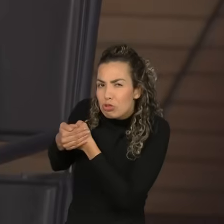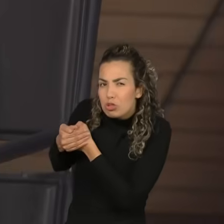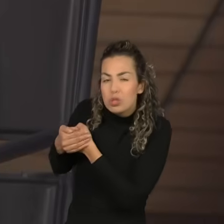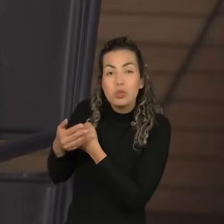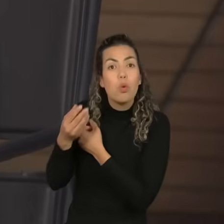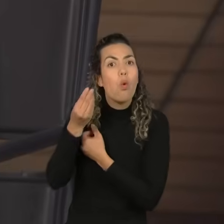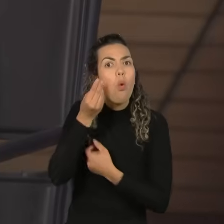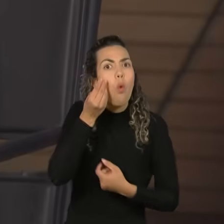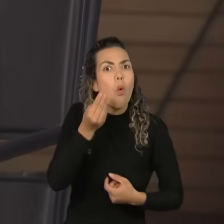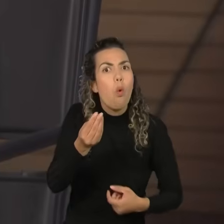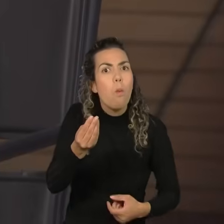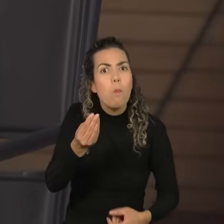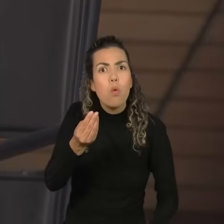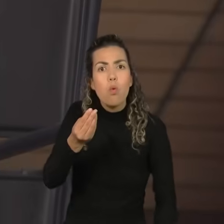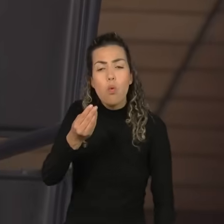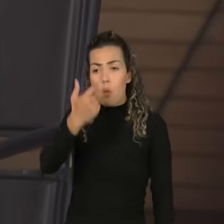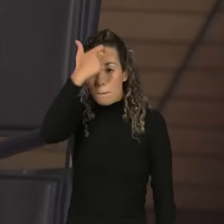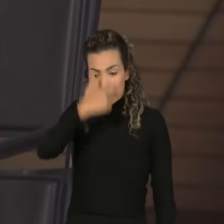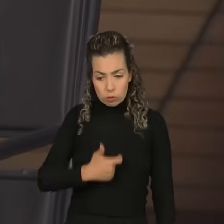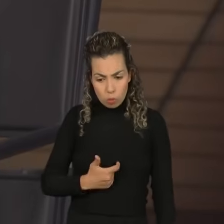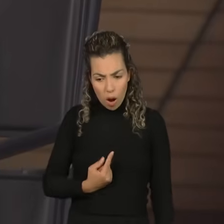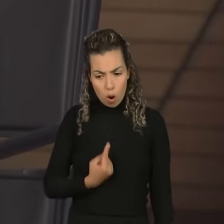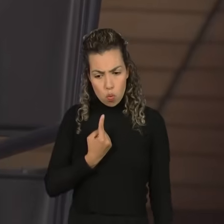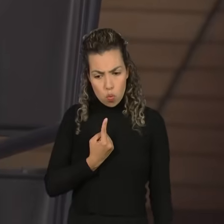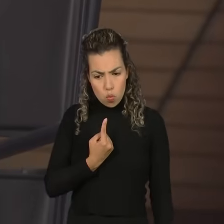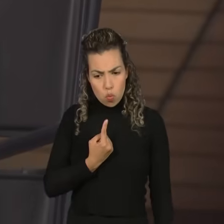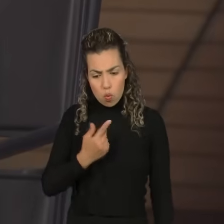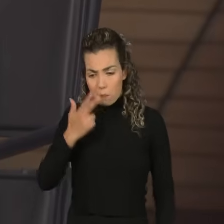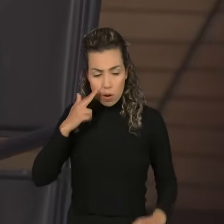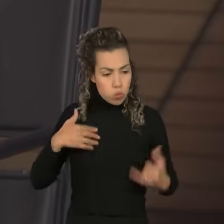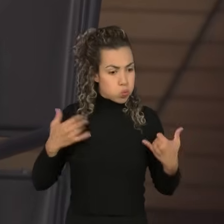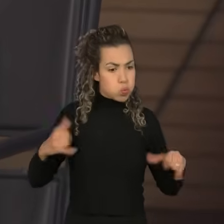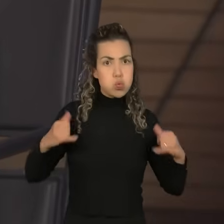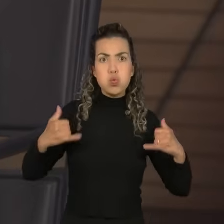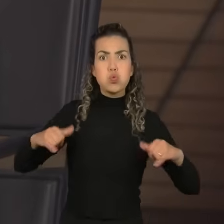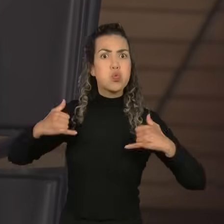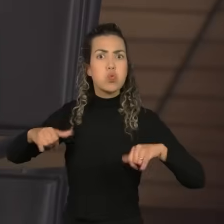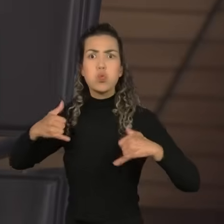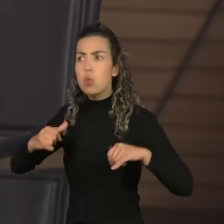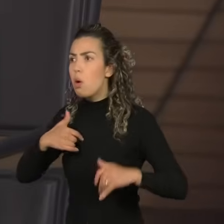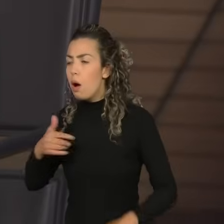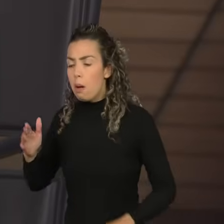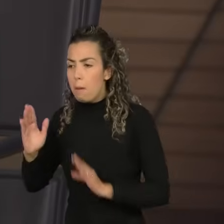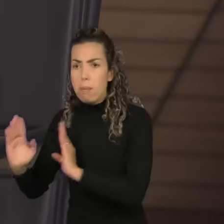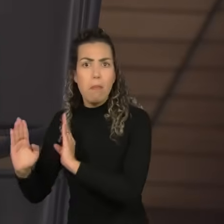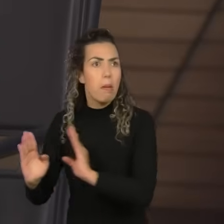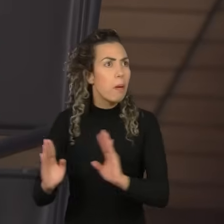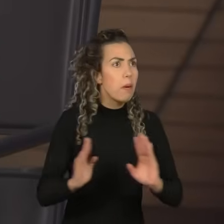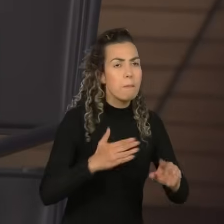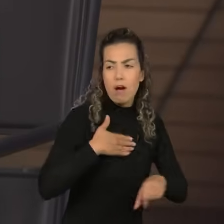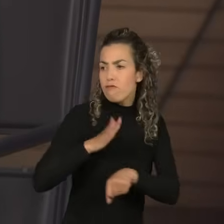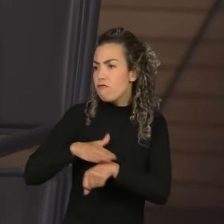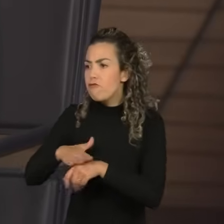Uma mesma pessoa, que energia esse artista tem, né? Então, eu acho que é isso que explica